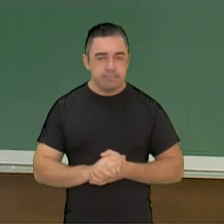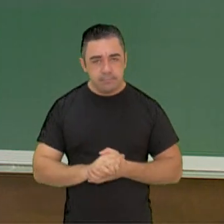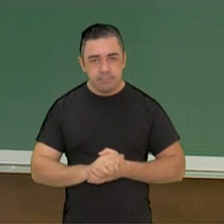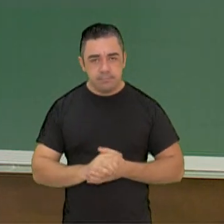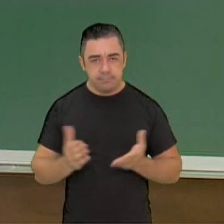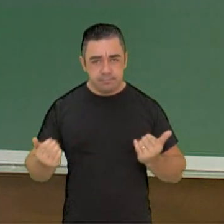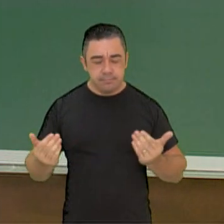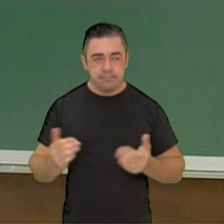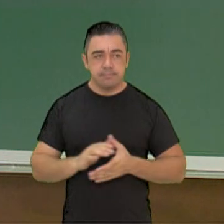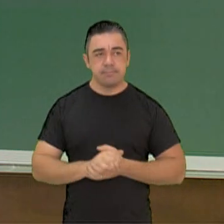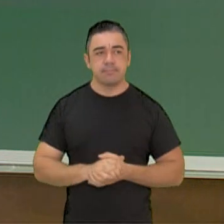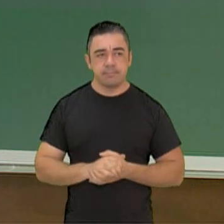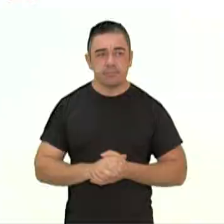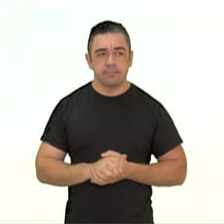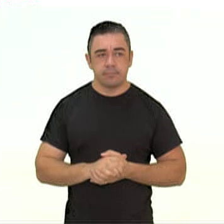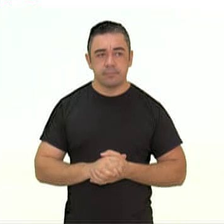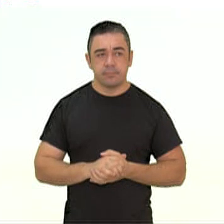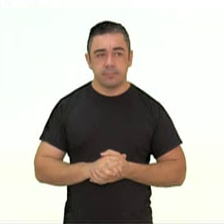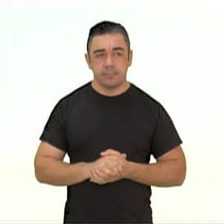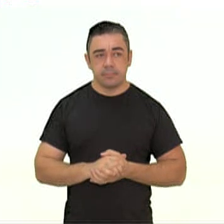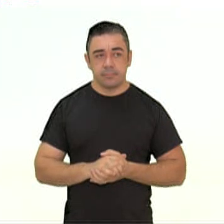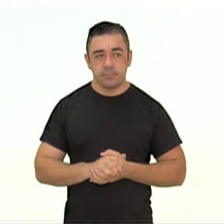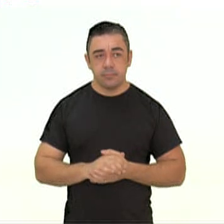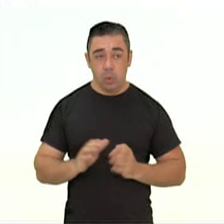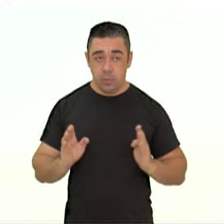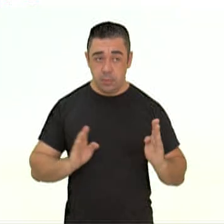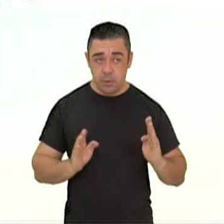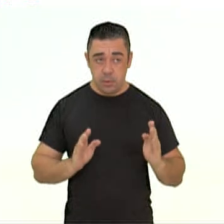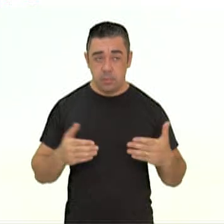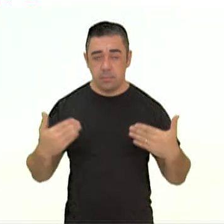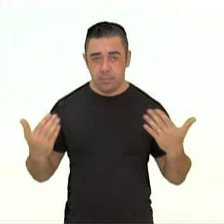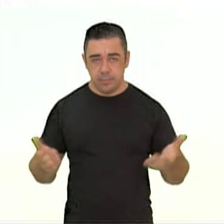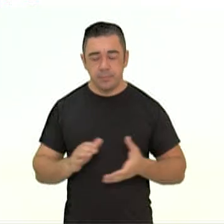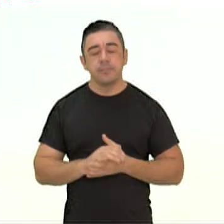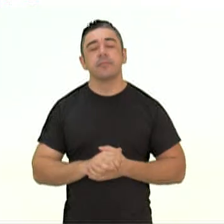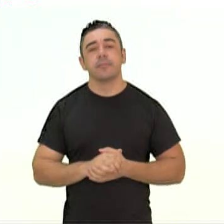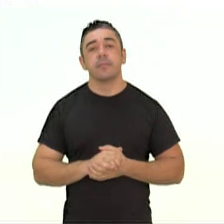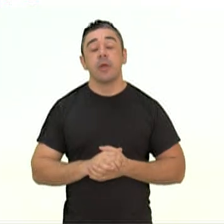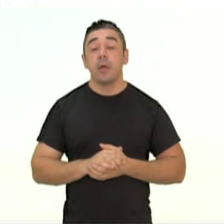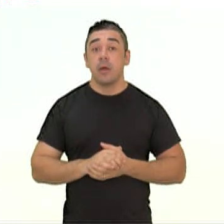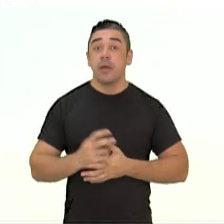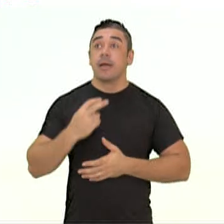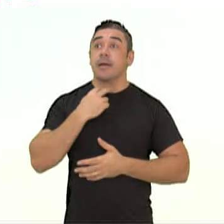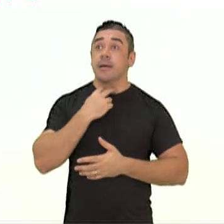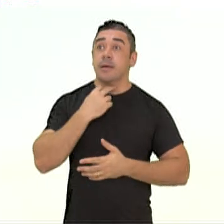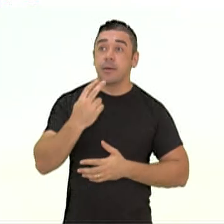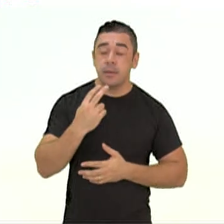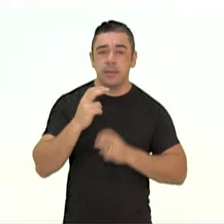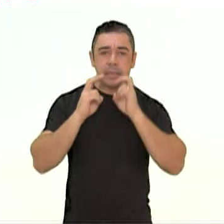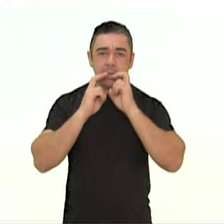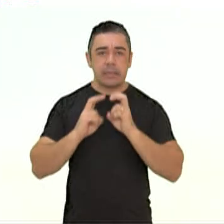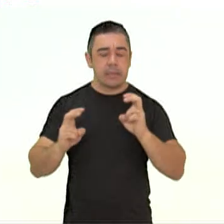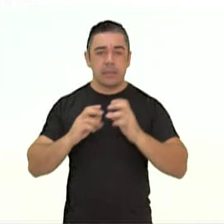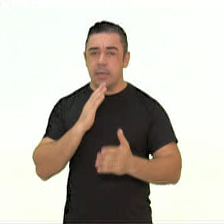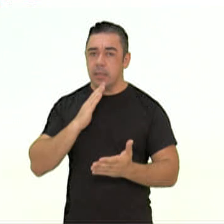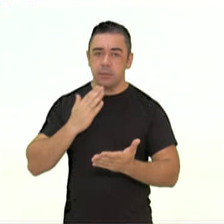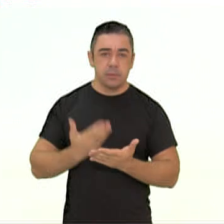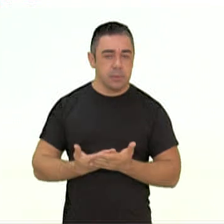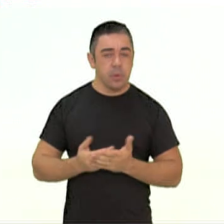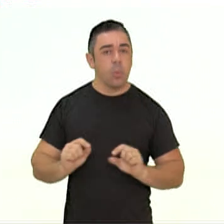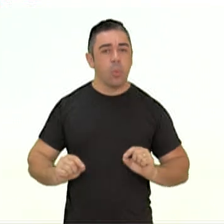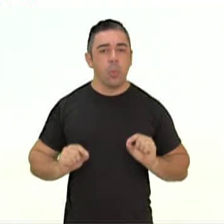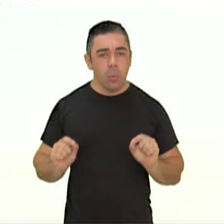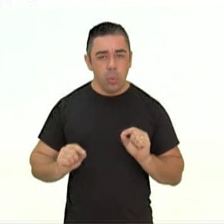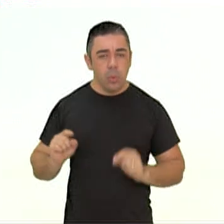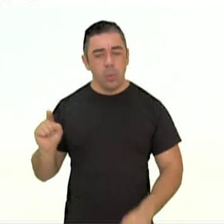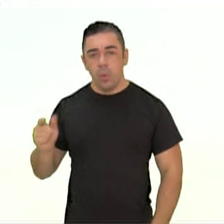Vem comigo. Então, no período da própria garganta saiu um grito de admiração que